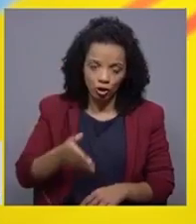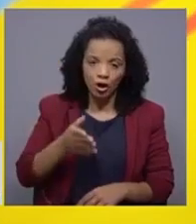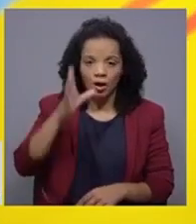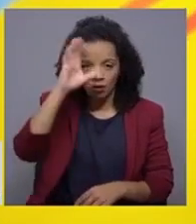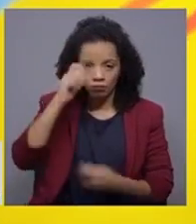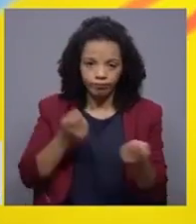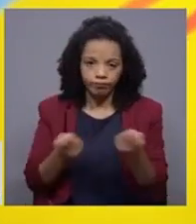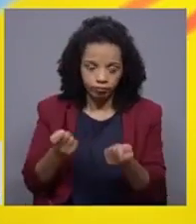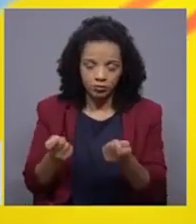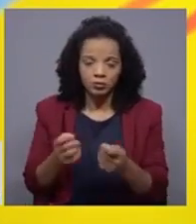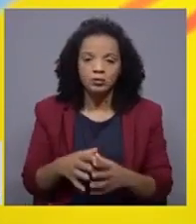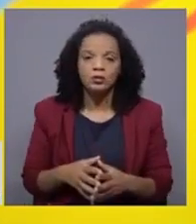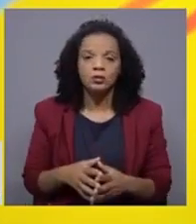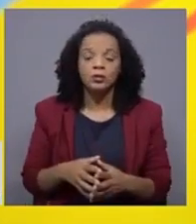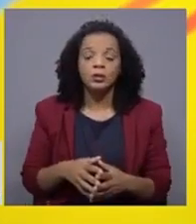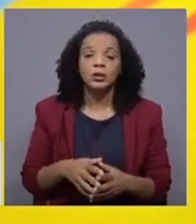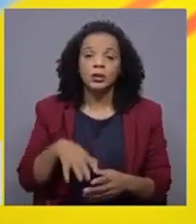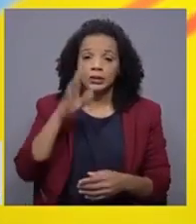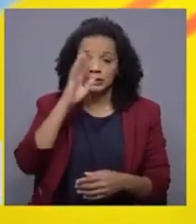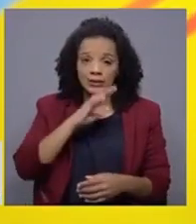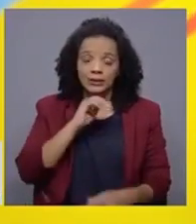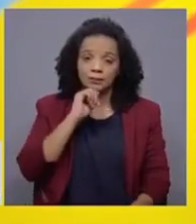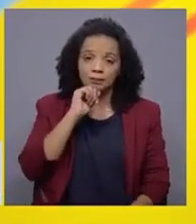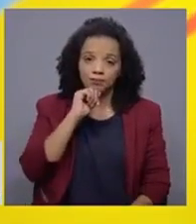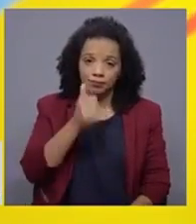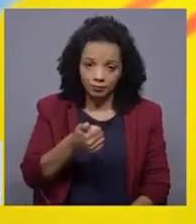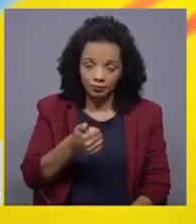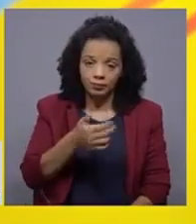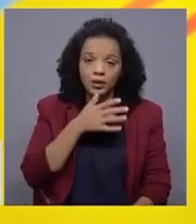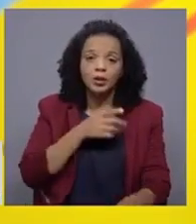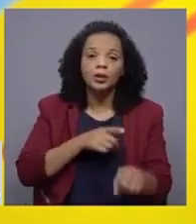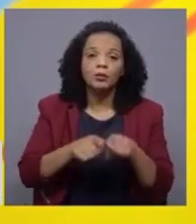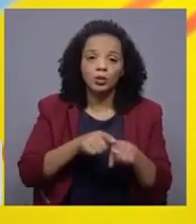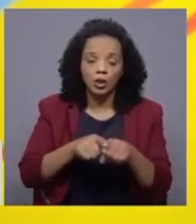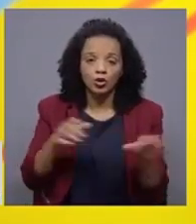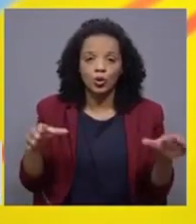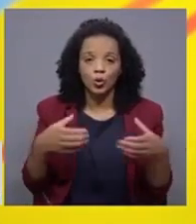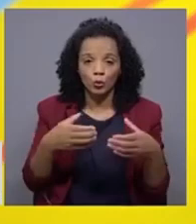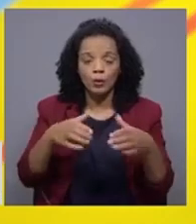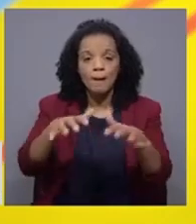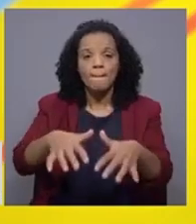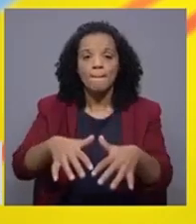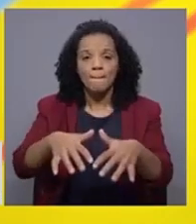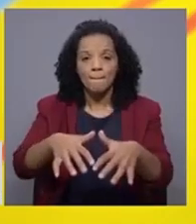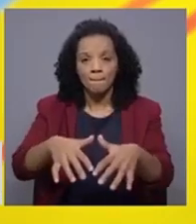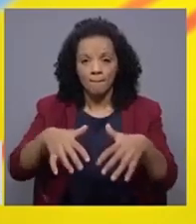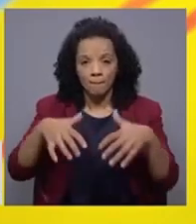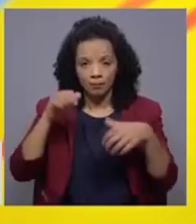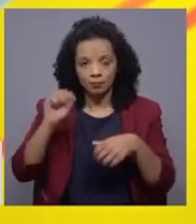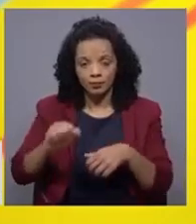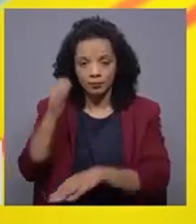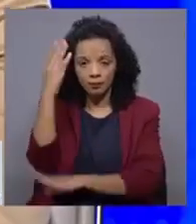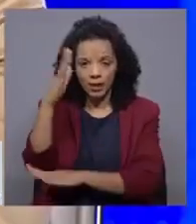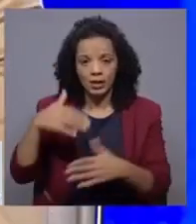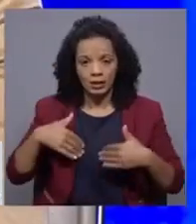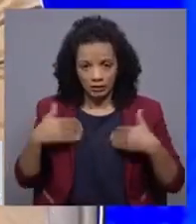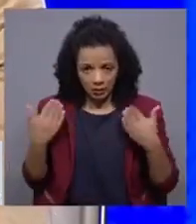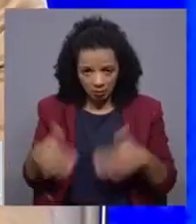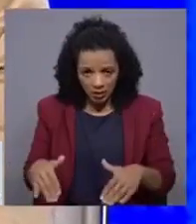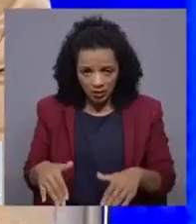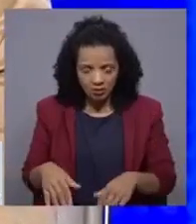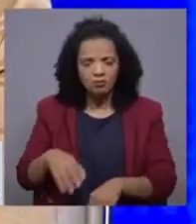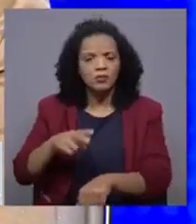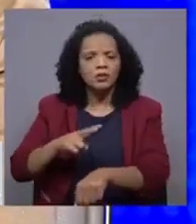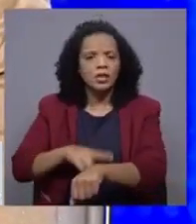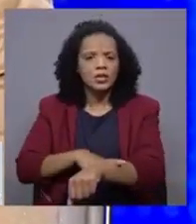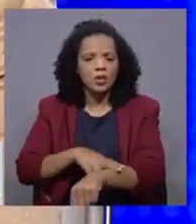governabilidade. Se perder deputados do grupo parlamentar do PAN, como tem, demite-se? abandona. Esta direção